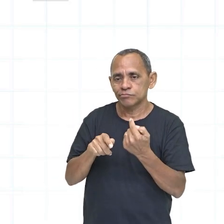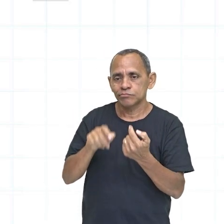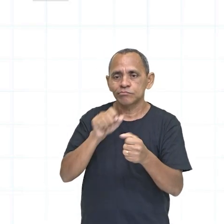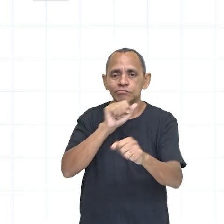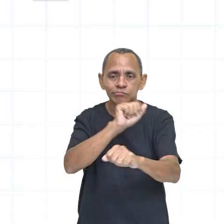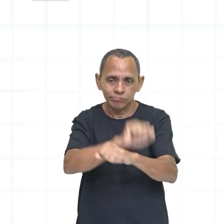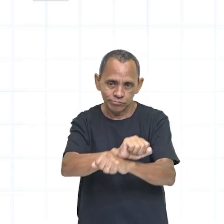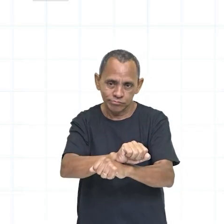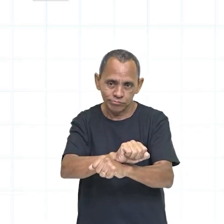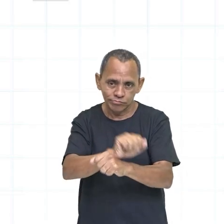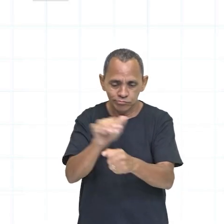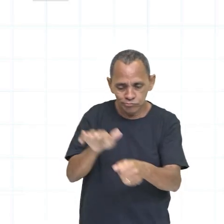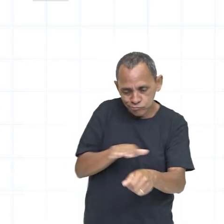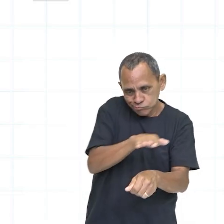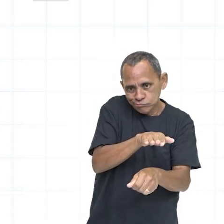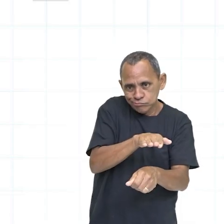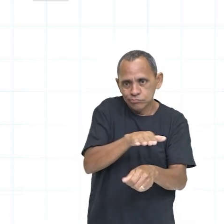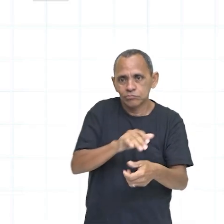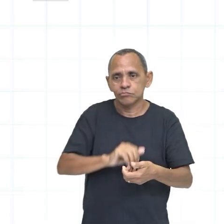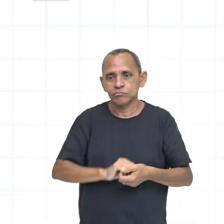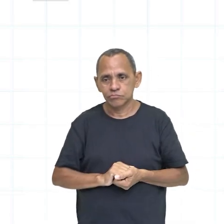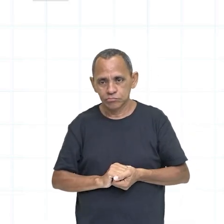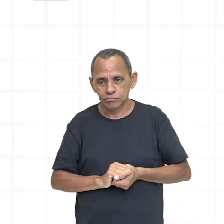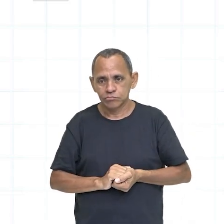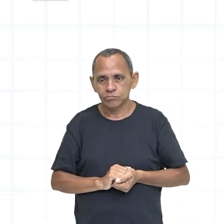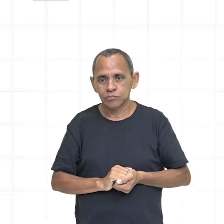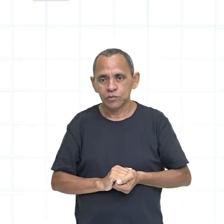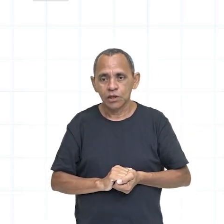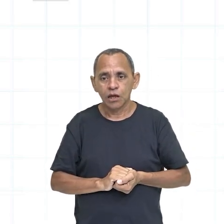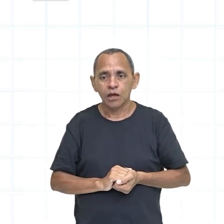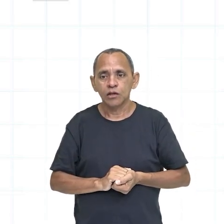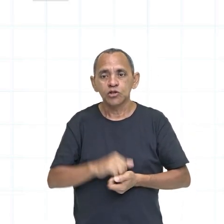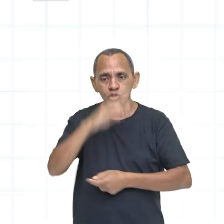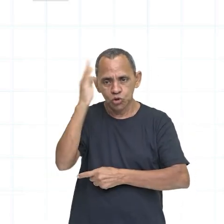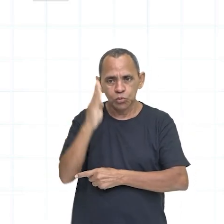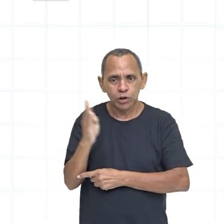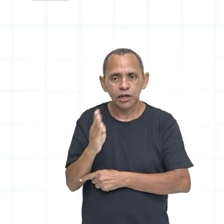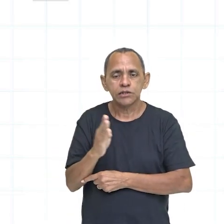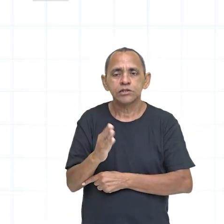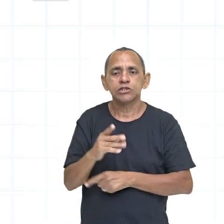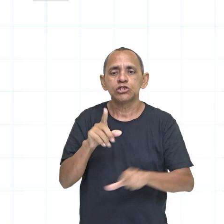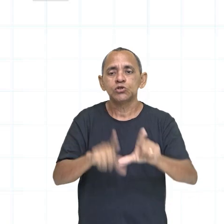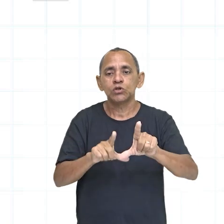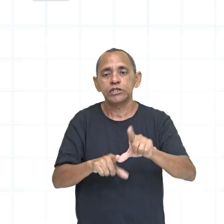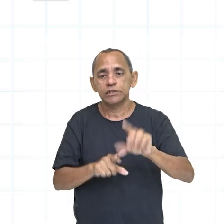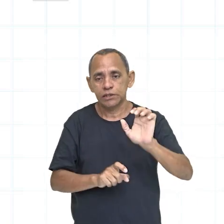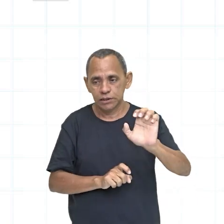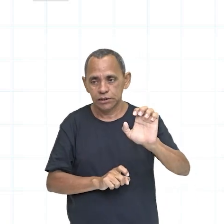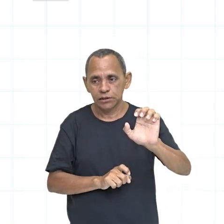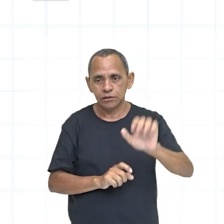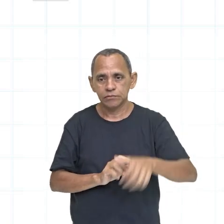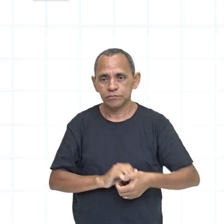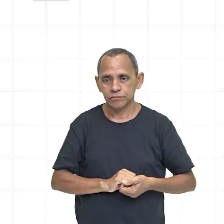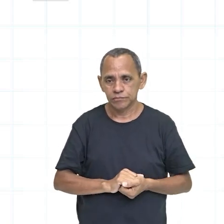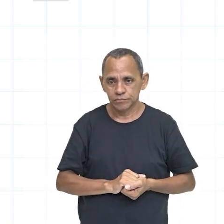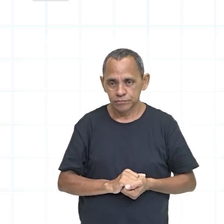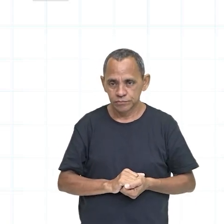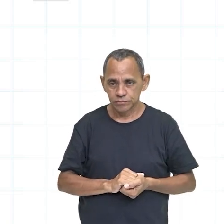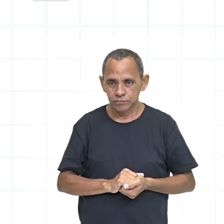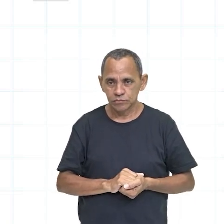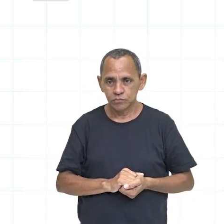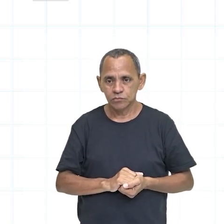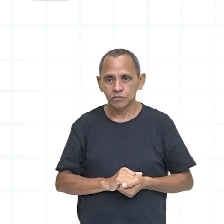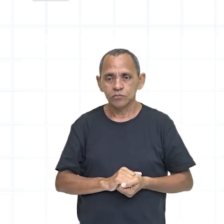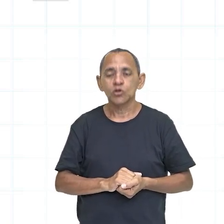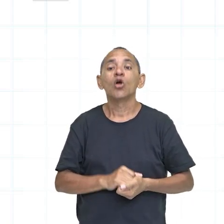aqui na nossa linguagem de trânsito é o E, né? E aí nós temos horn prohibited. Horn é